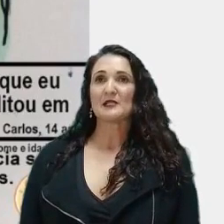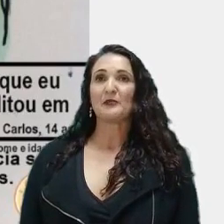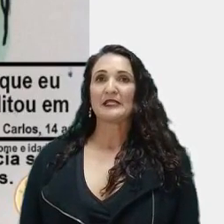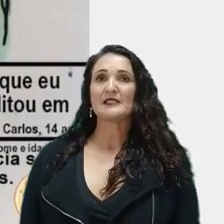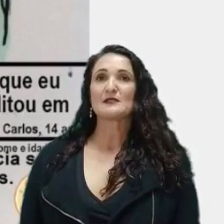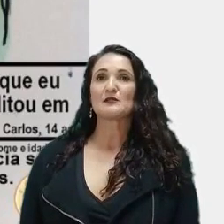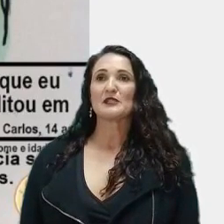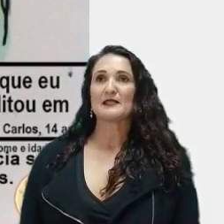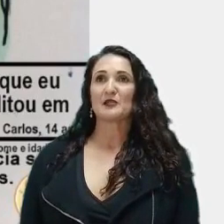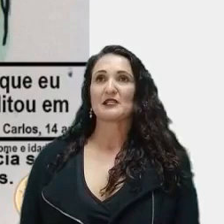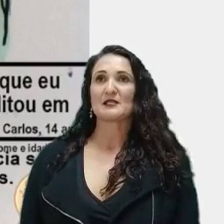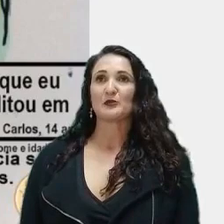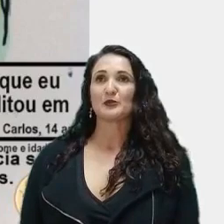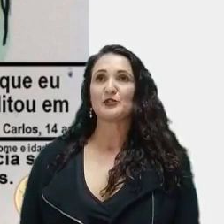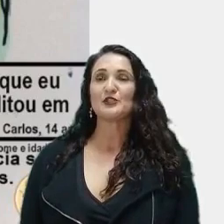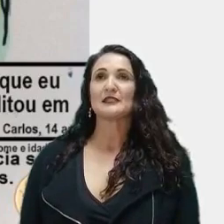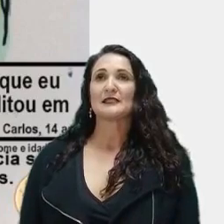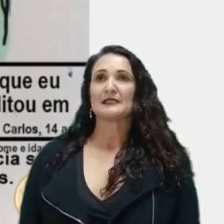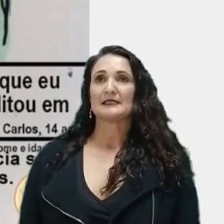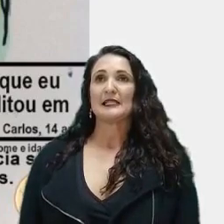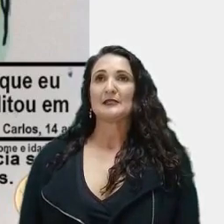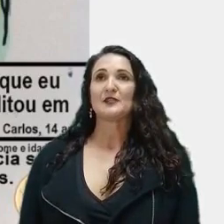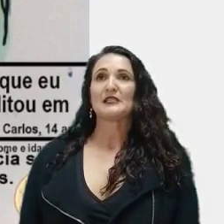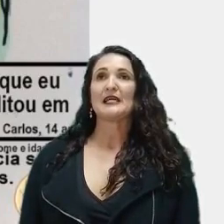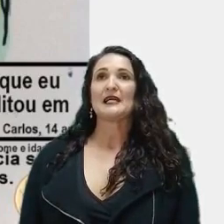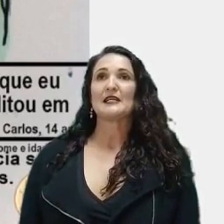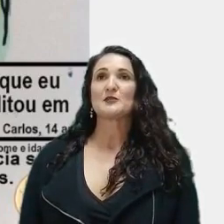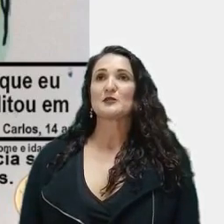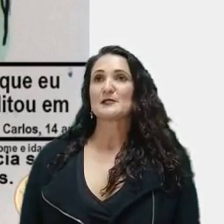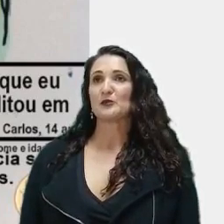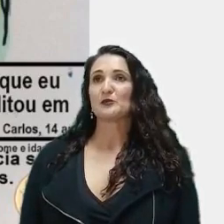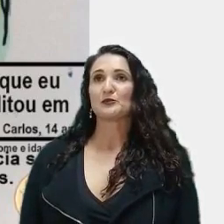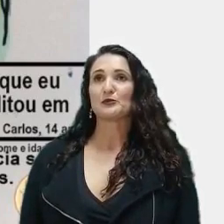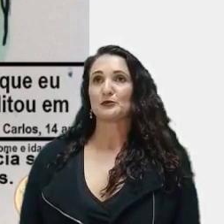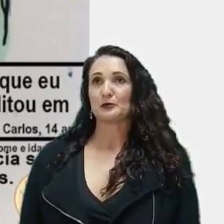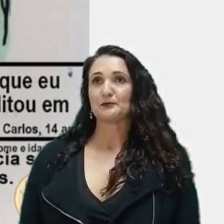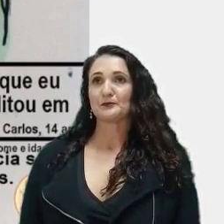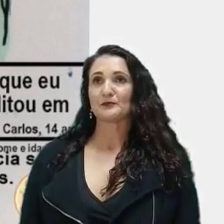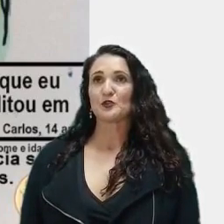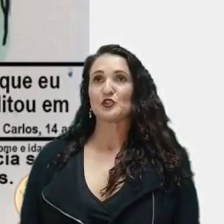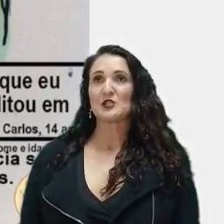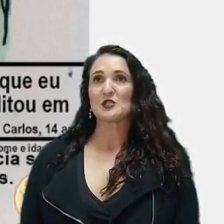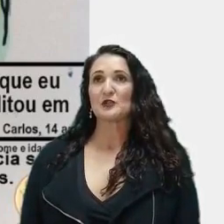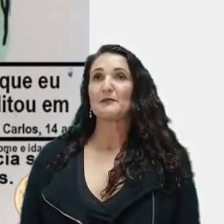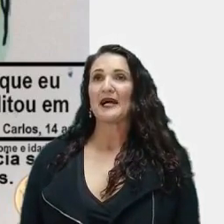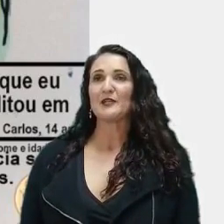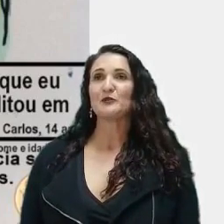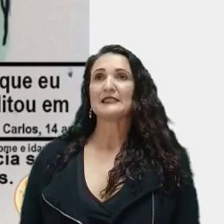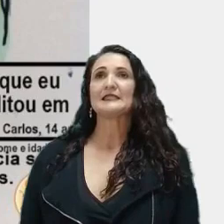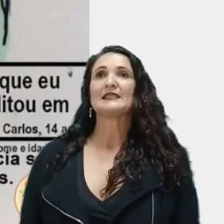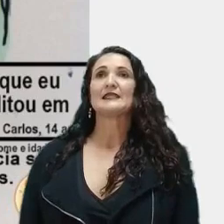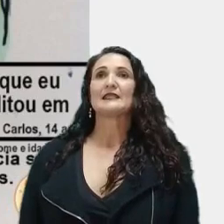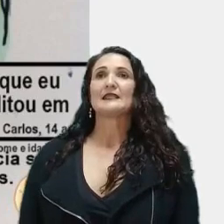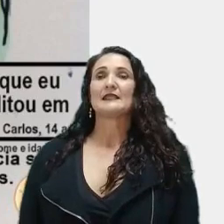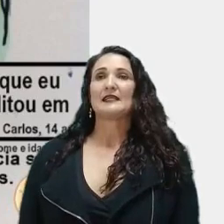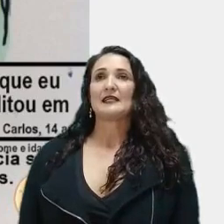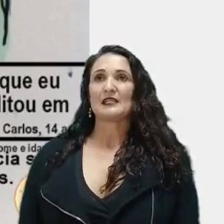algumas campanhas do Ministério da Saúde, tá? Que é a exposição do dia 18 de maio,